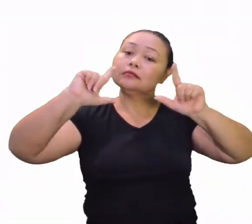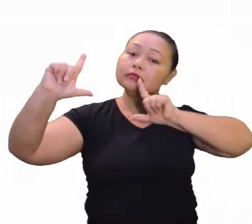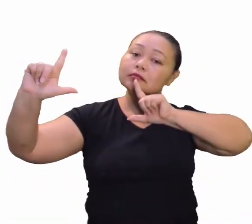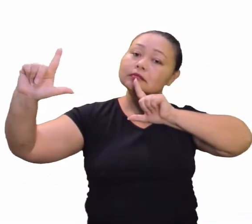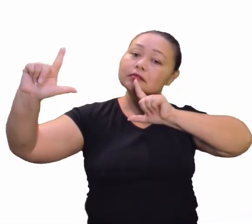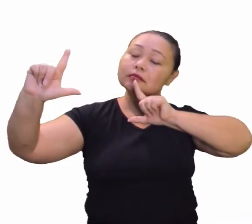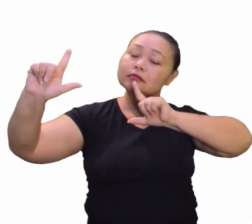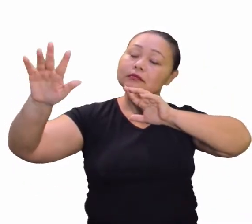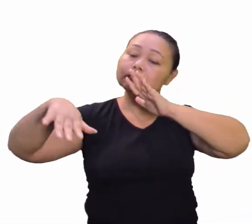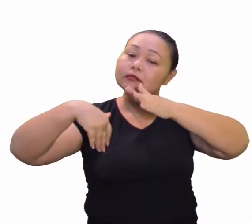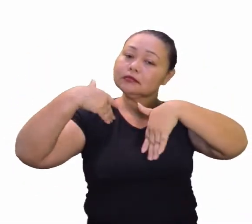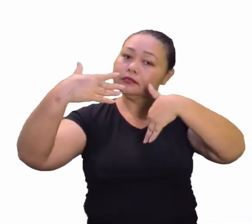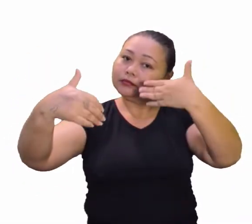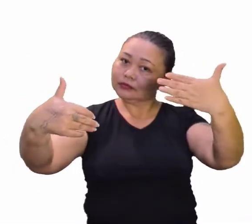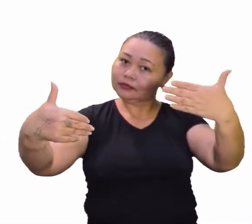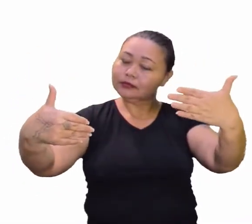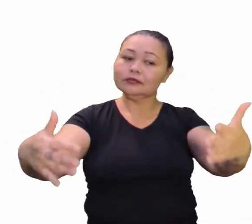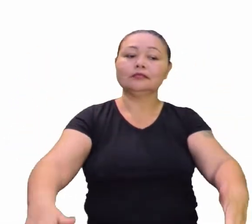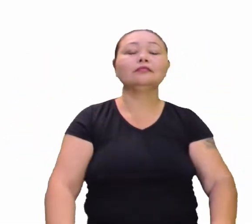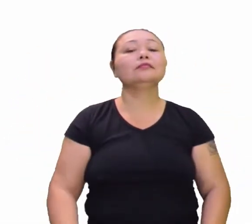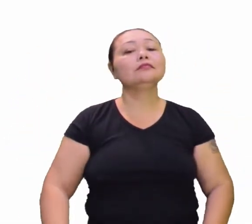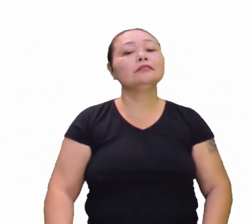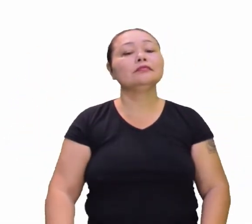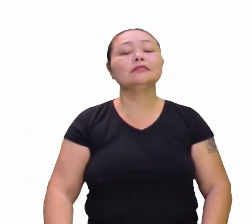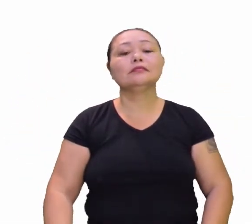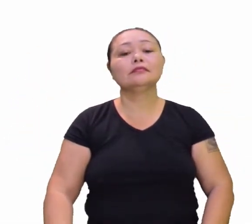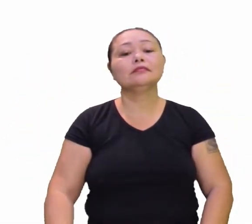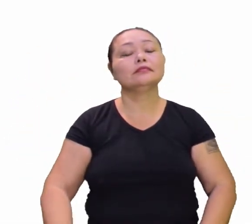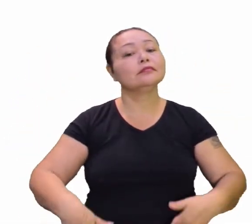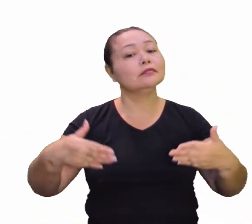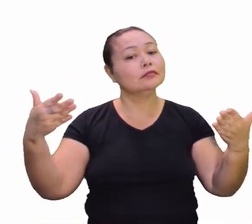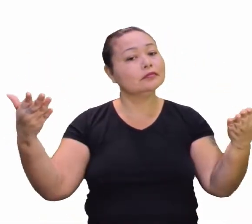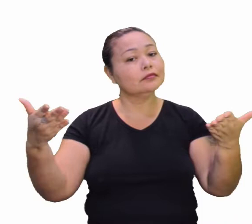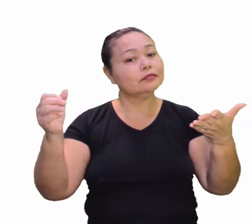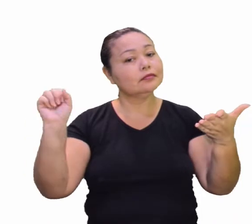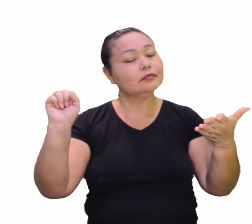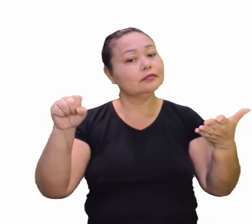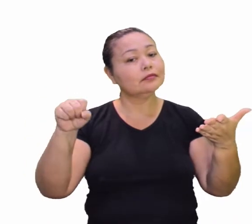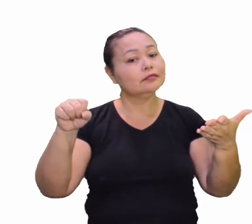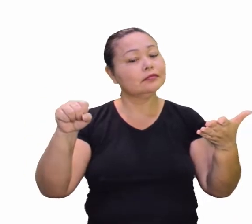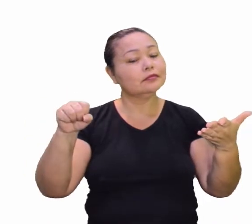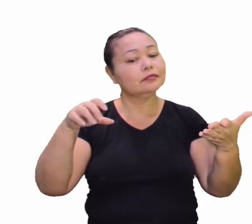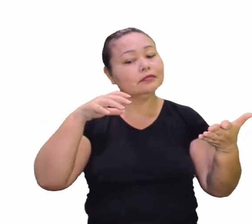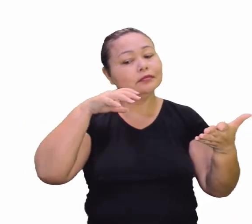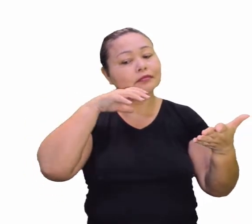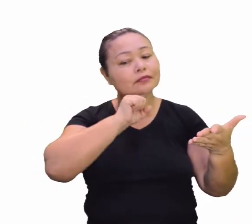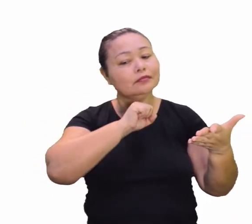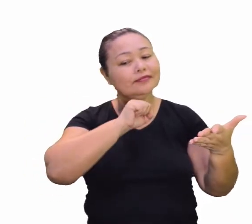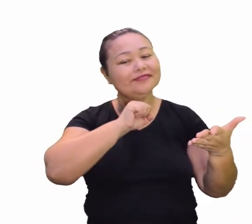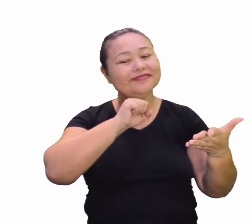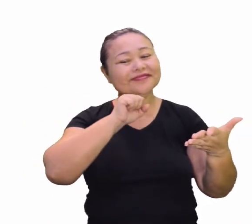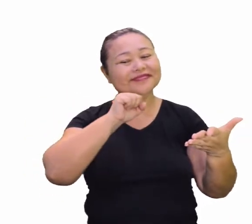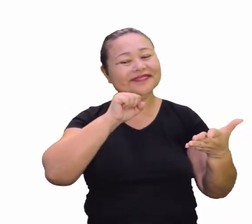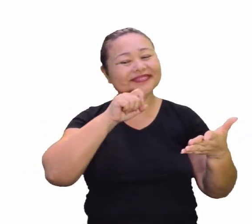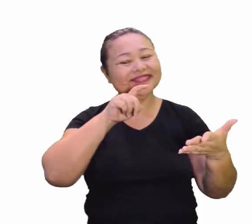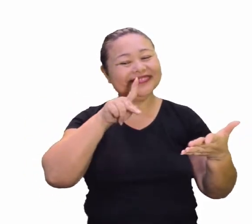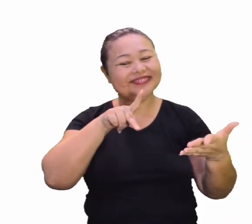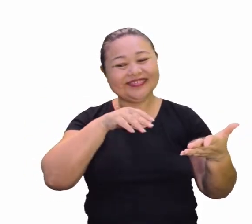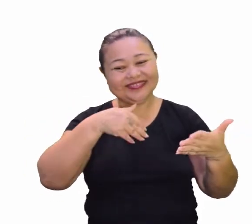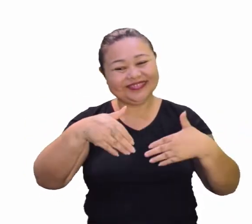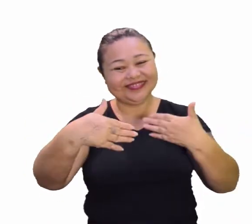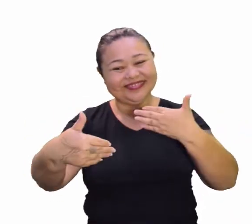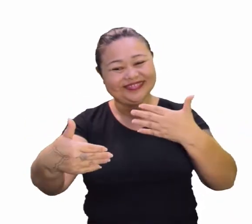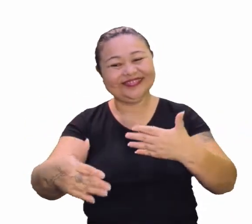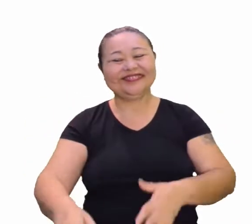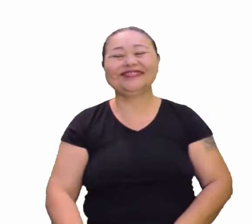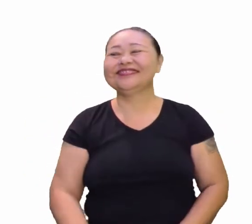tela. Avante. Avante. Vamos lá. Agora sim, né? Corre que é play, né? Não é Isso. pause,